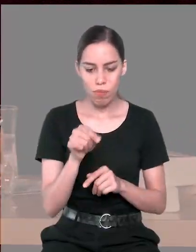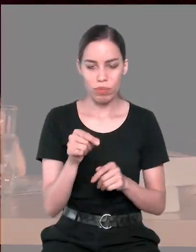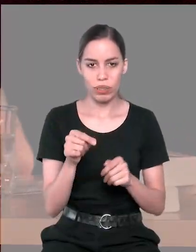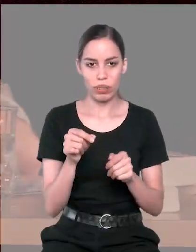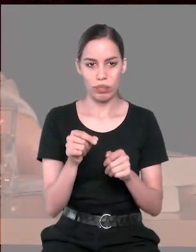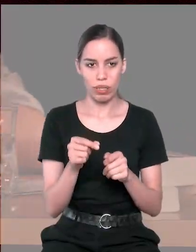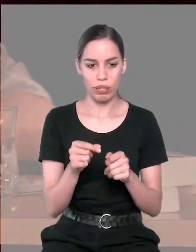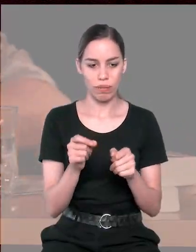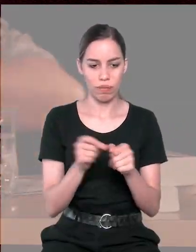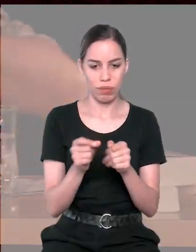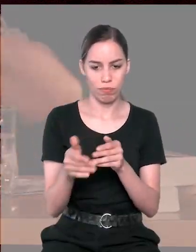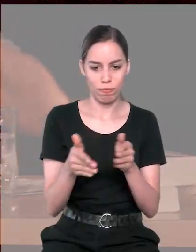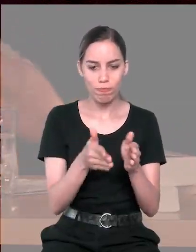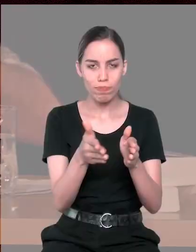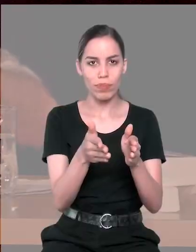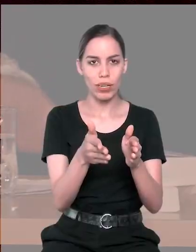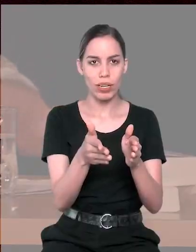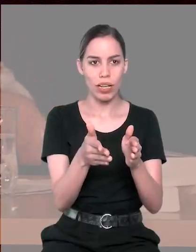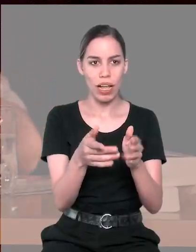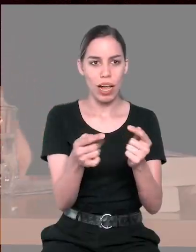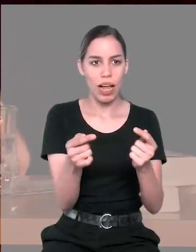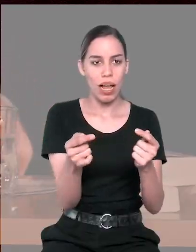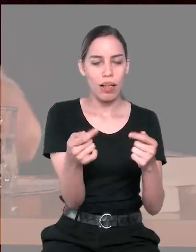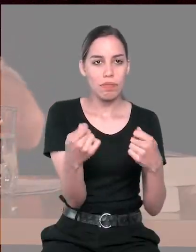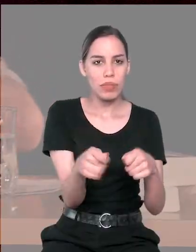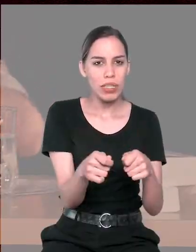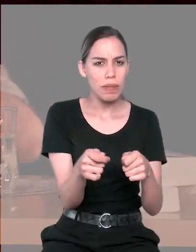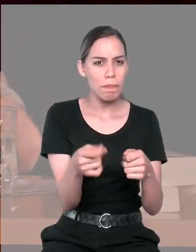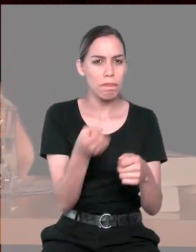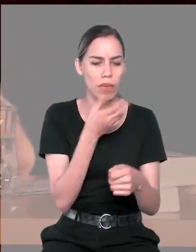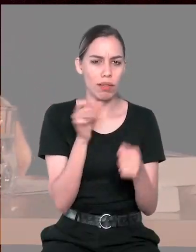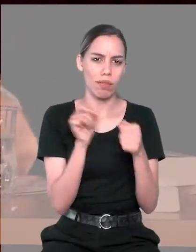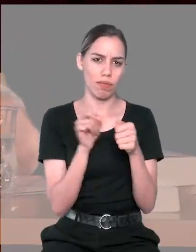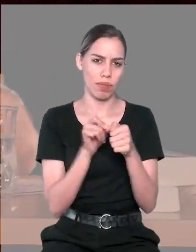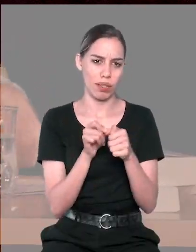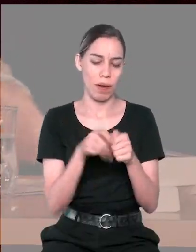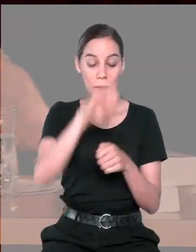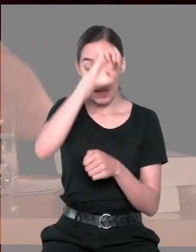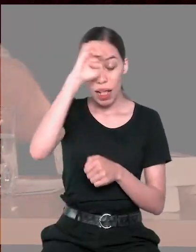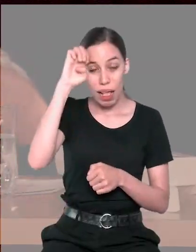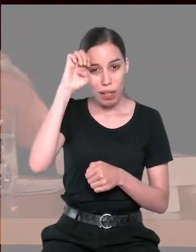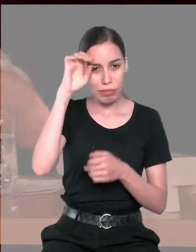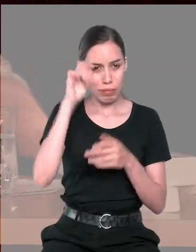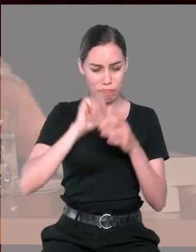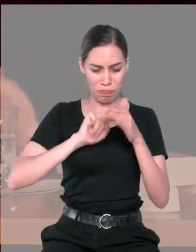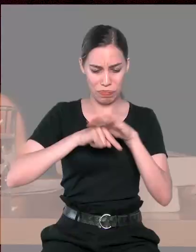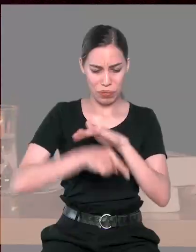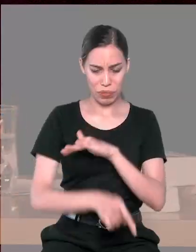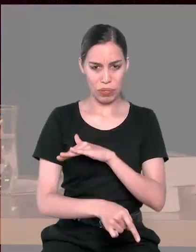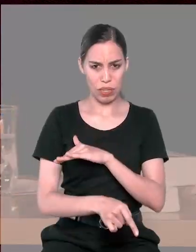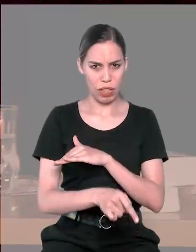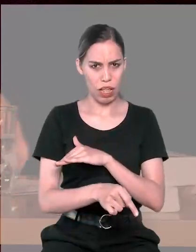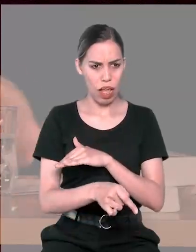que projeta o esboço, né, para o outro, ela tem que ser tão bem feita, ela é uma questão ética tão complexa. Ela,